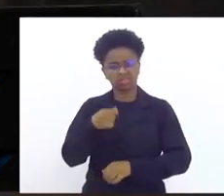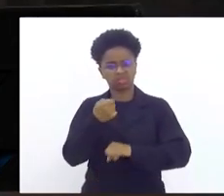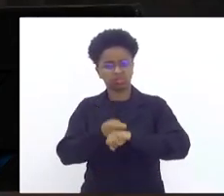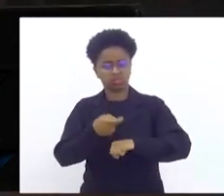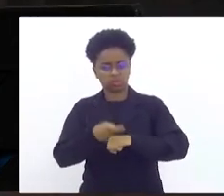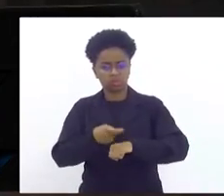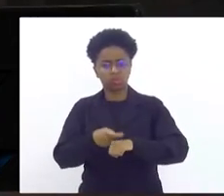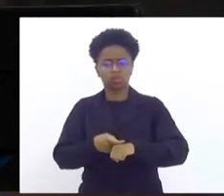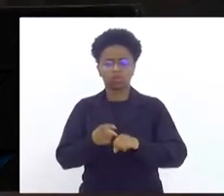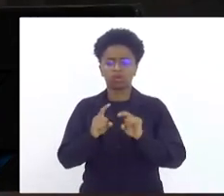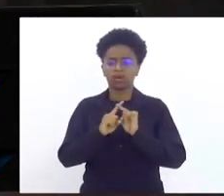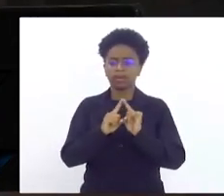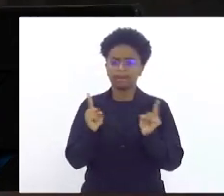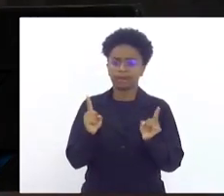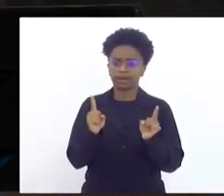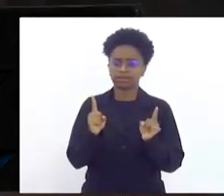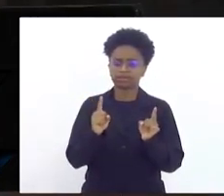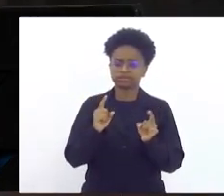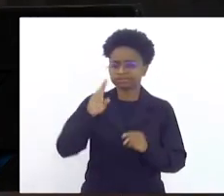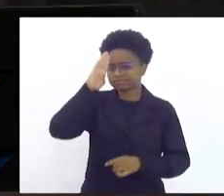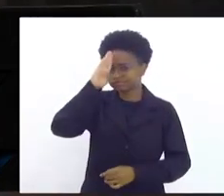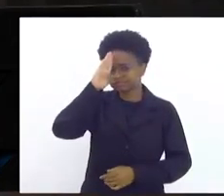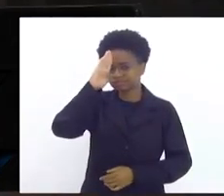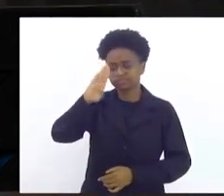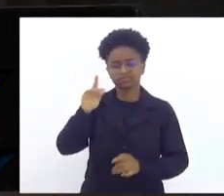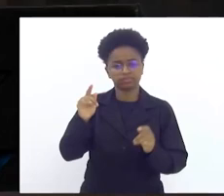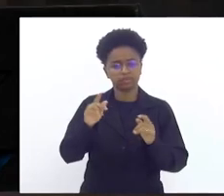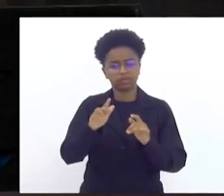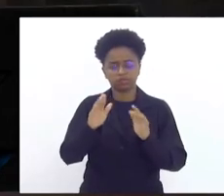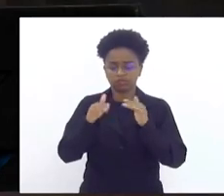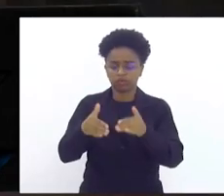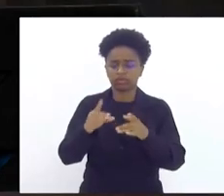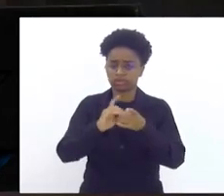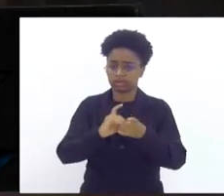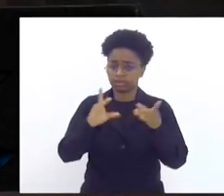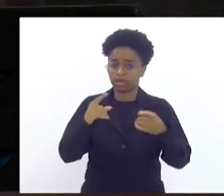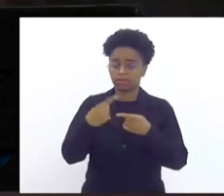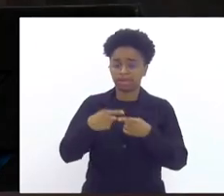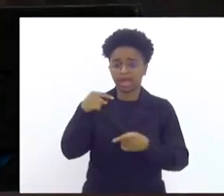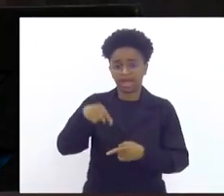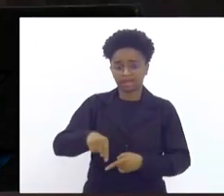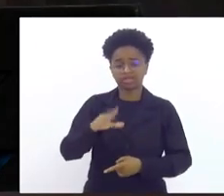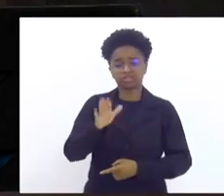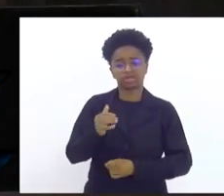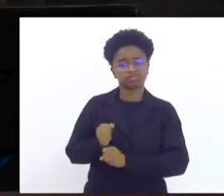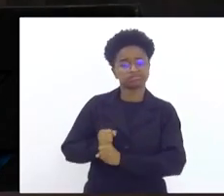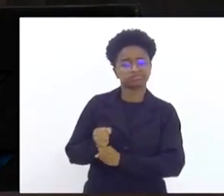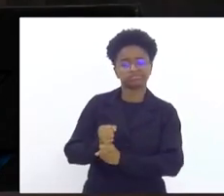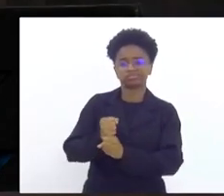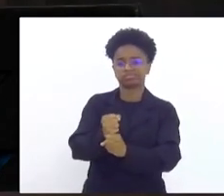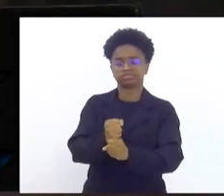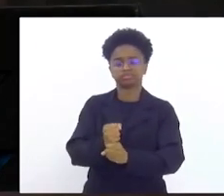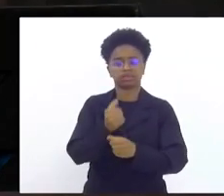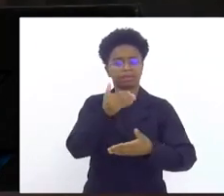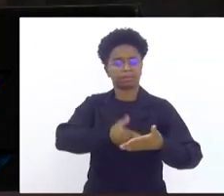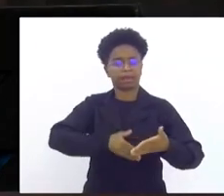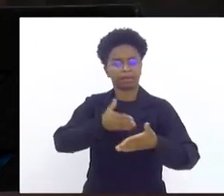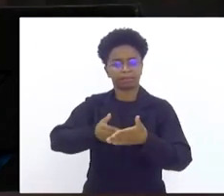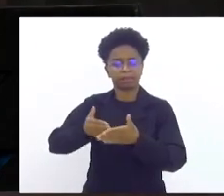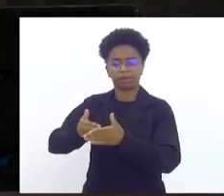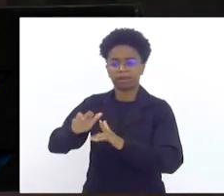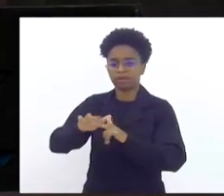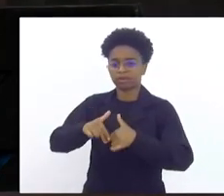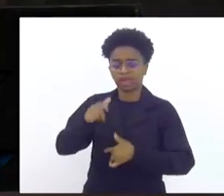são fundamentais para a democracia porque essa casa viveu muito tempo embates em prol de